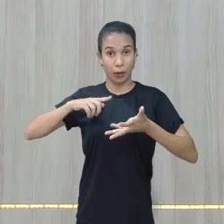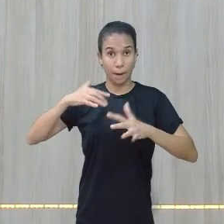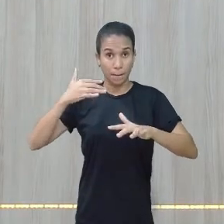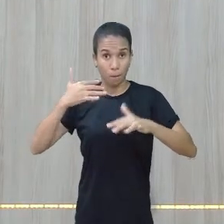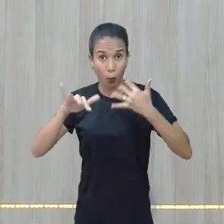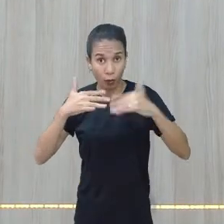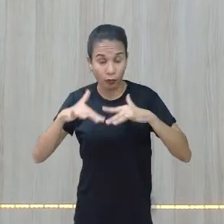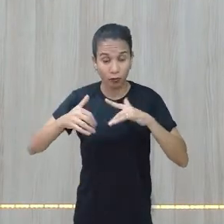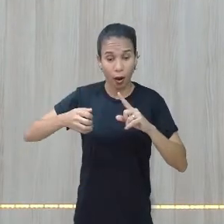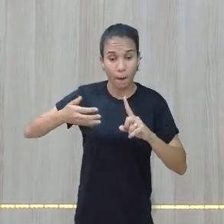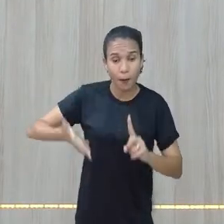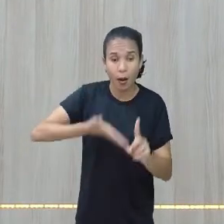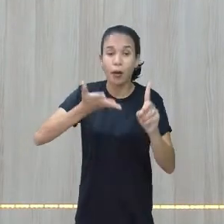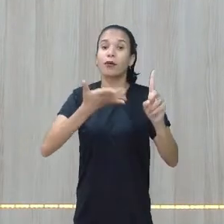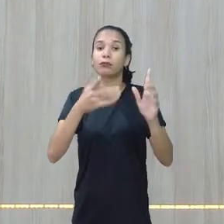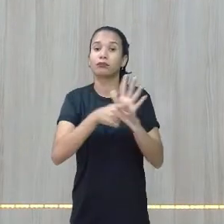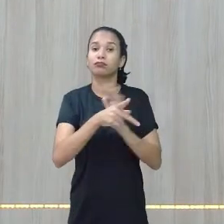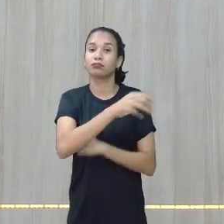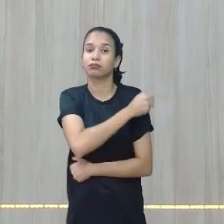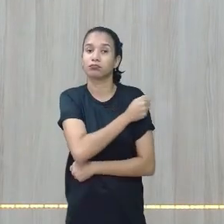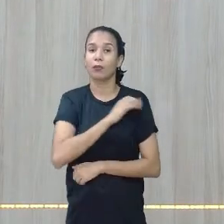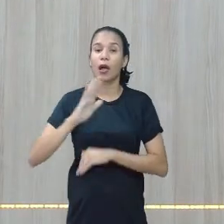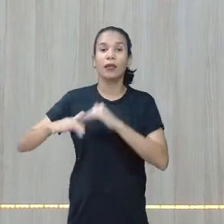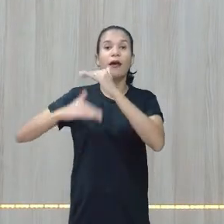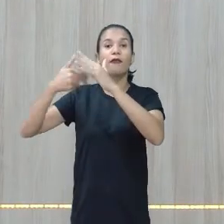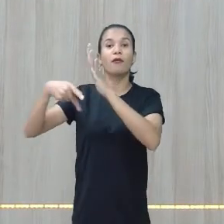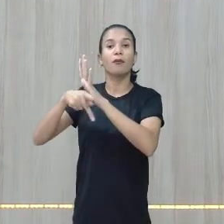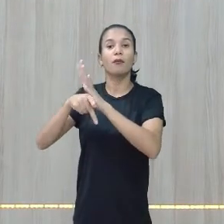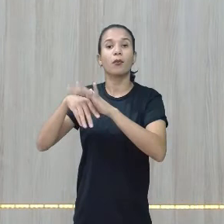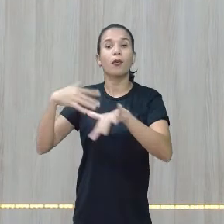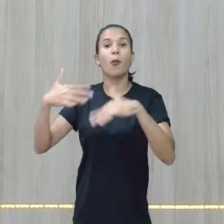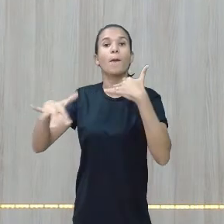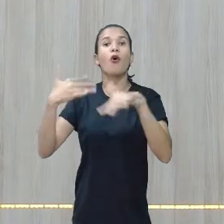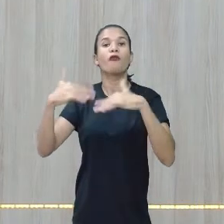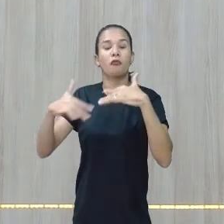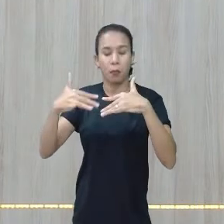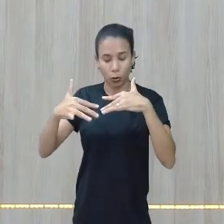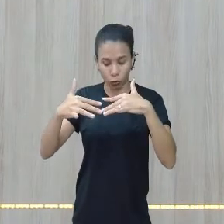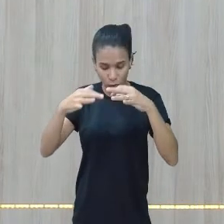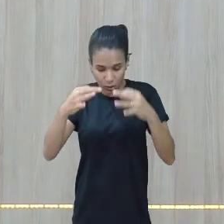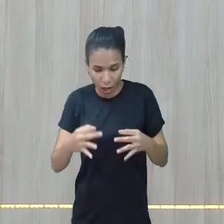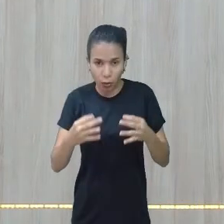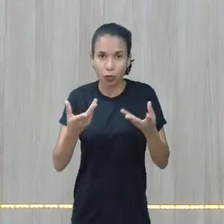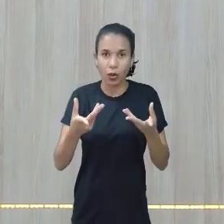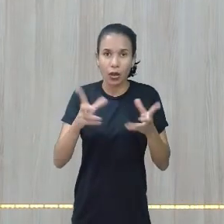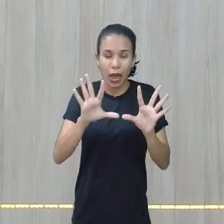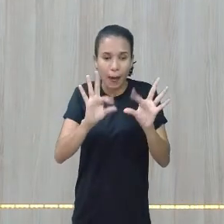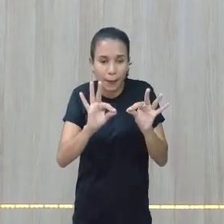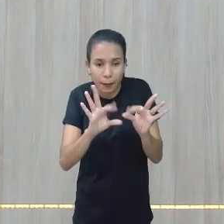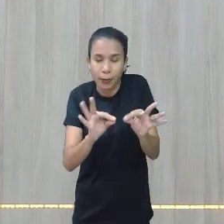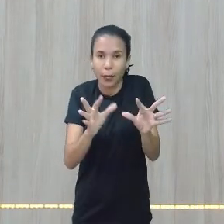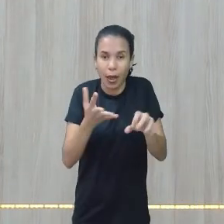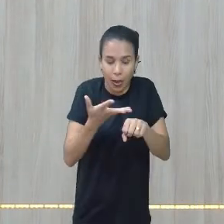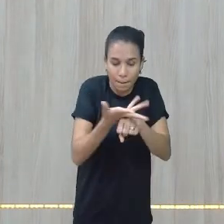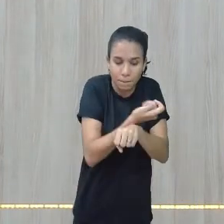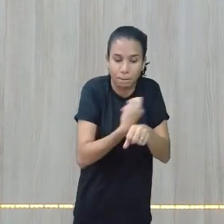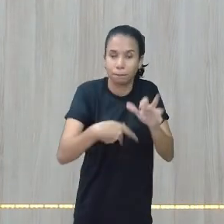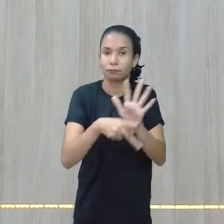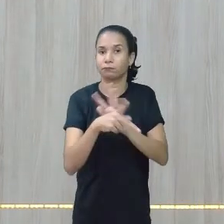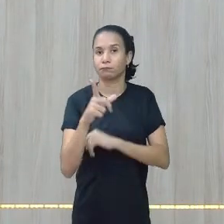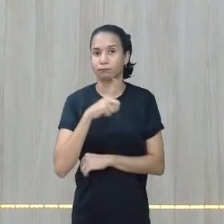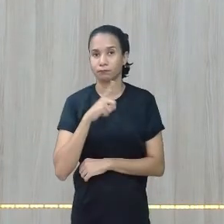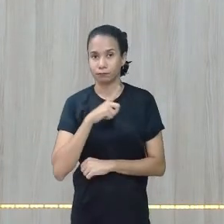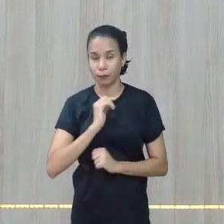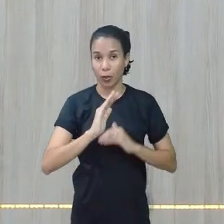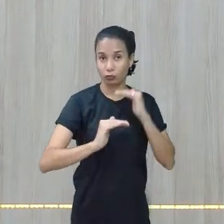regular para que esse estudante possa desenvolver condutas motoras, para que ele desenvolva habilidades, obviamente, a gente vai estimular